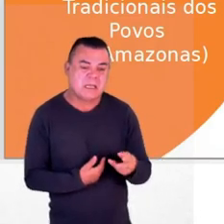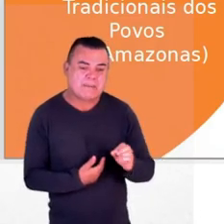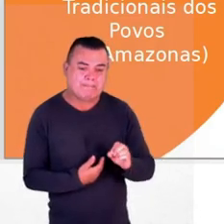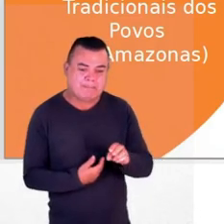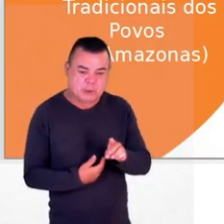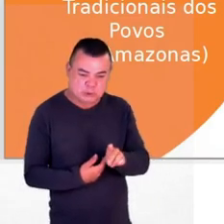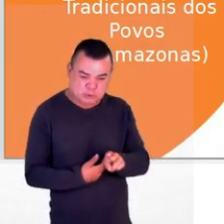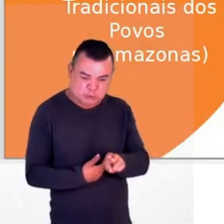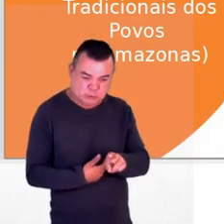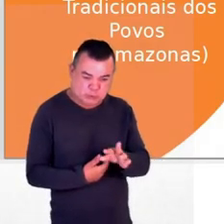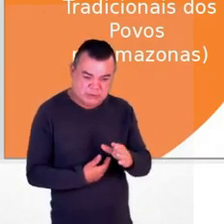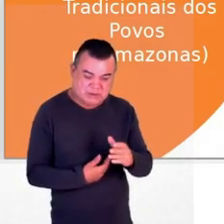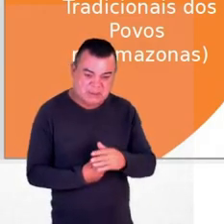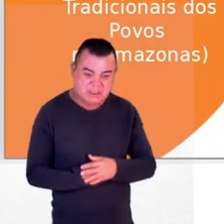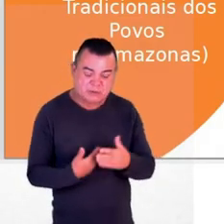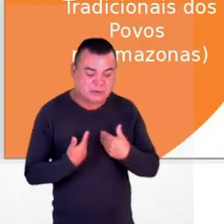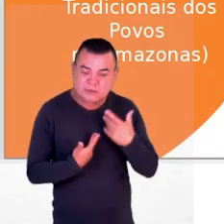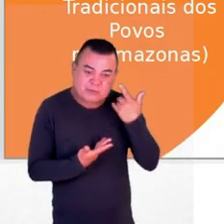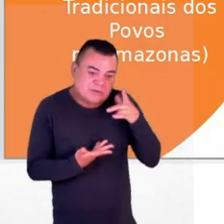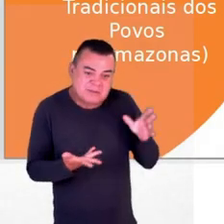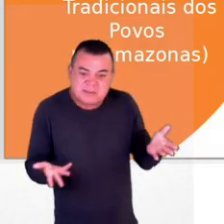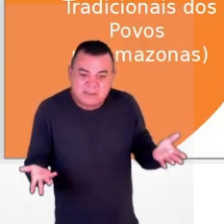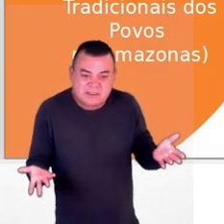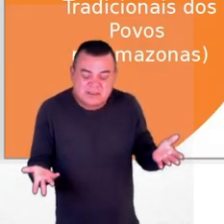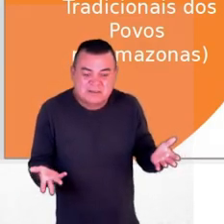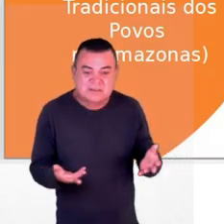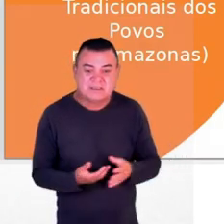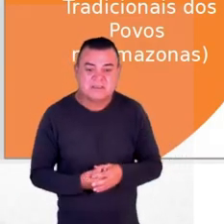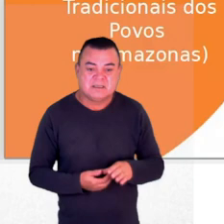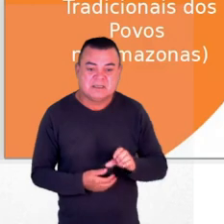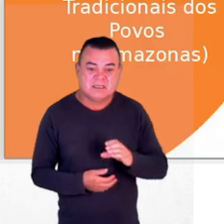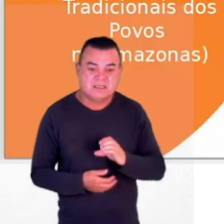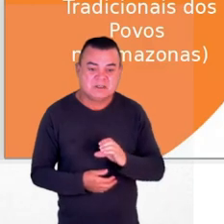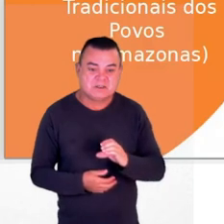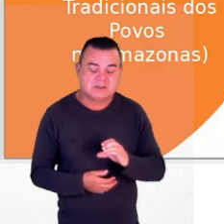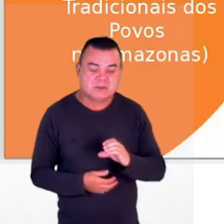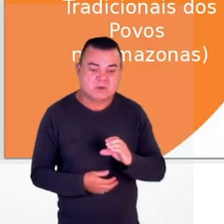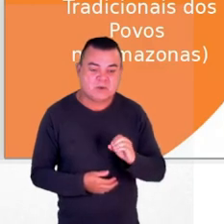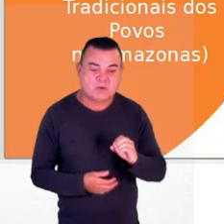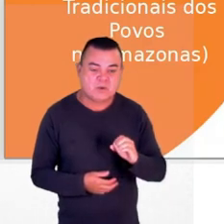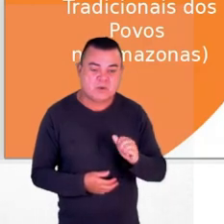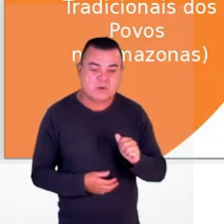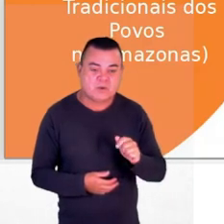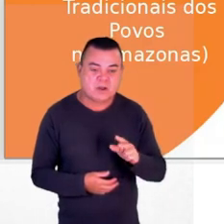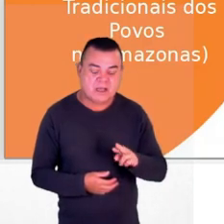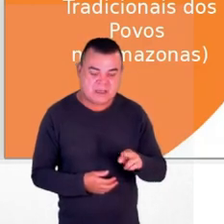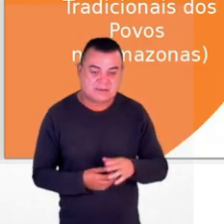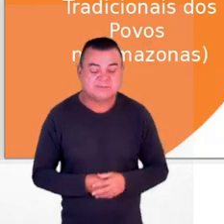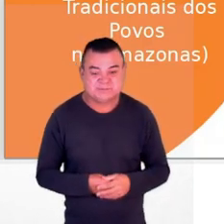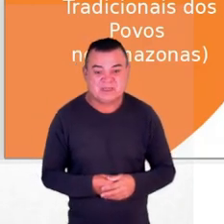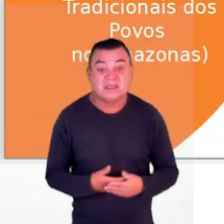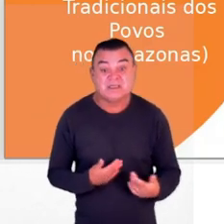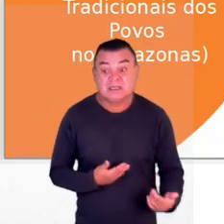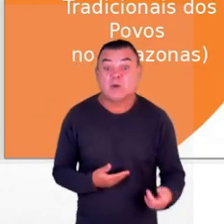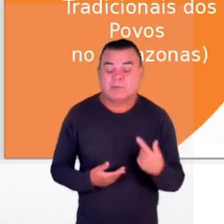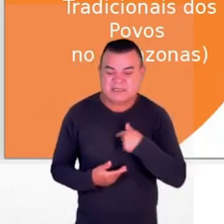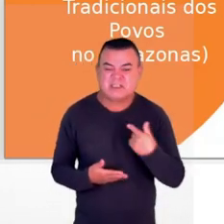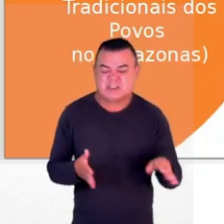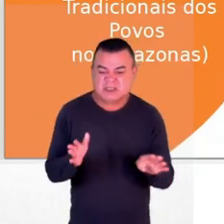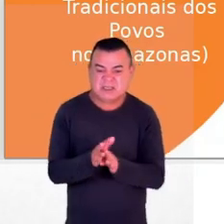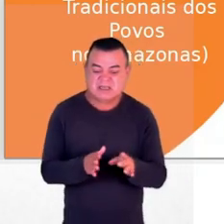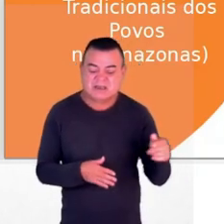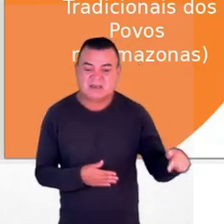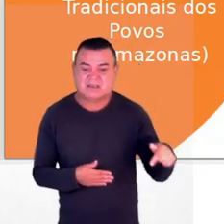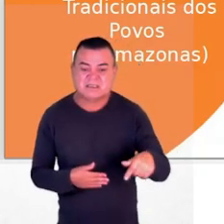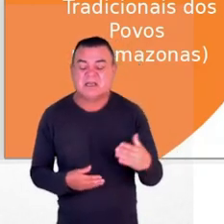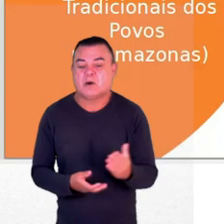amazônicas para quem não é daqui é algo incrível assim né Tem municípios aqui que demoram 15 dias para você chegar de barco né você sai